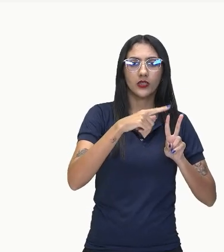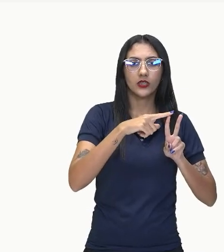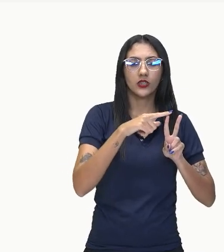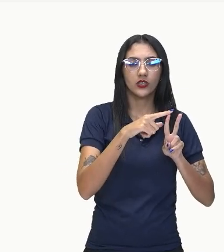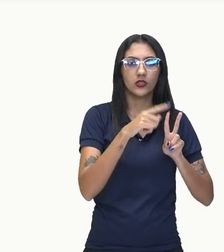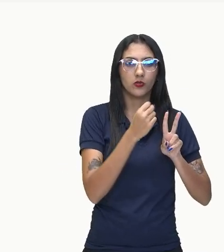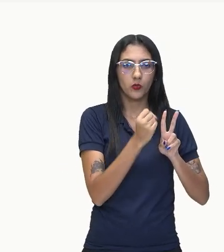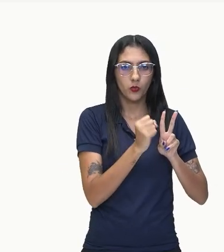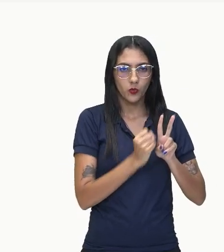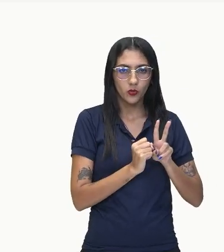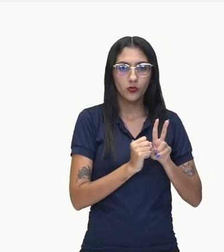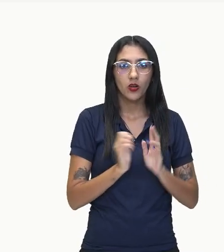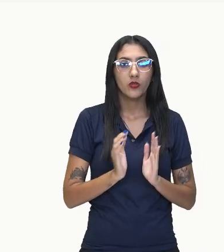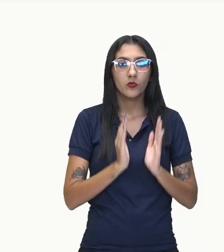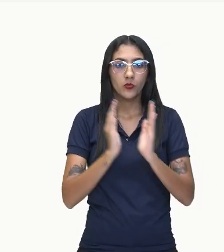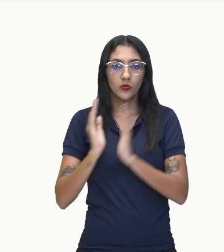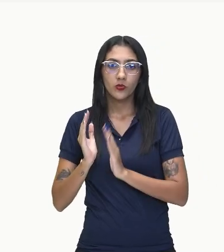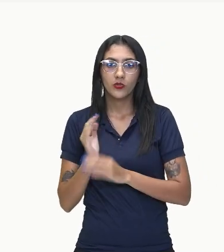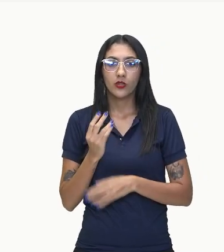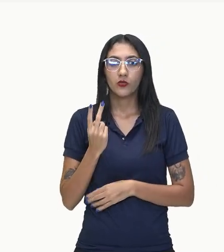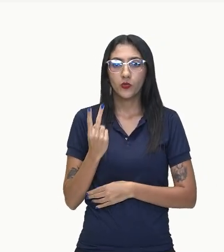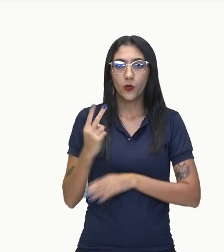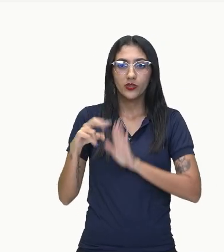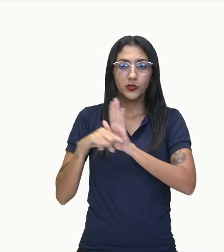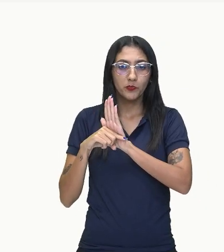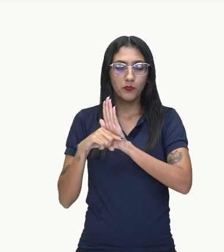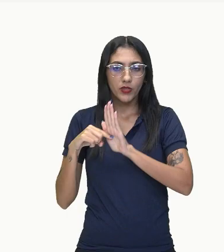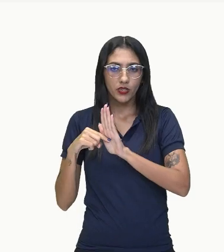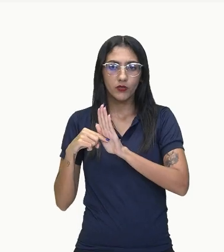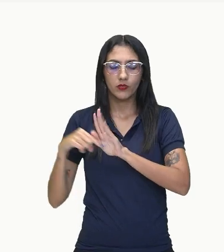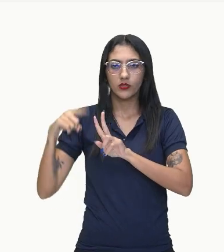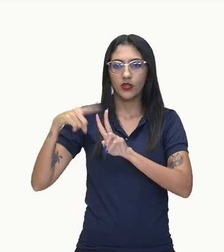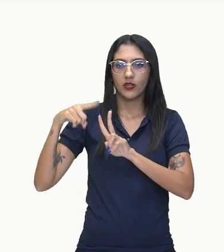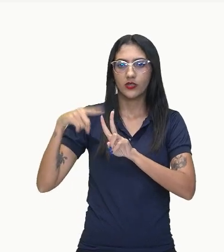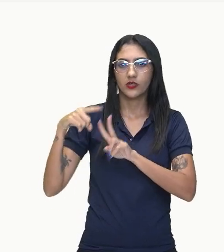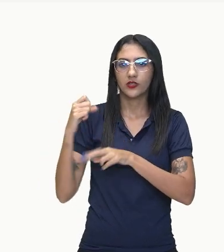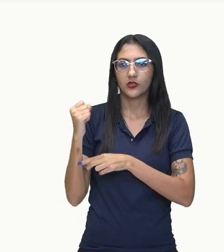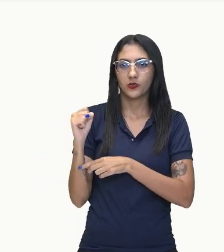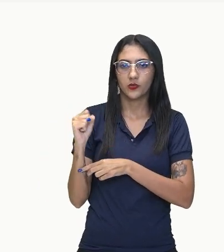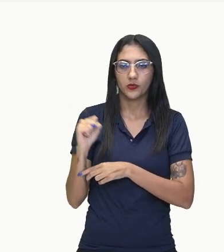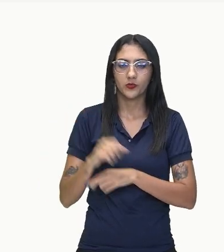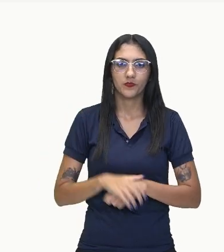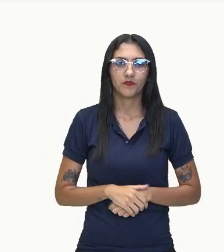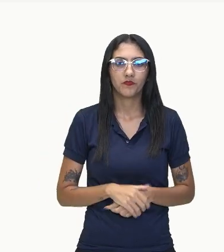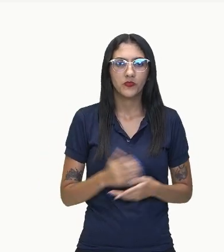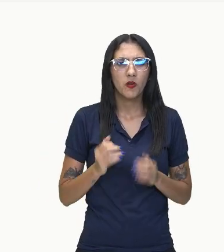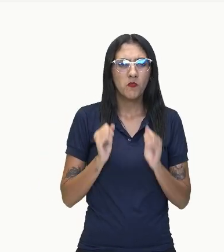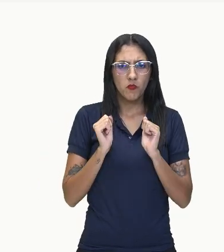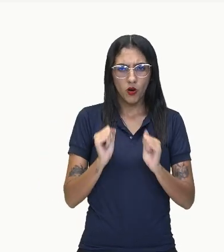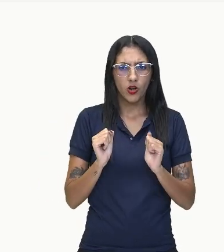zero vai ser 2 menos raiz de 8 sobre 2. Professora, pode